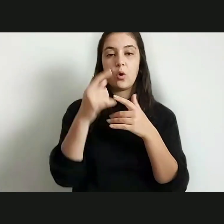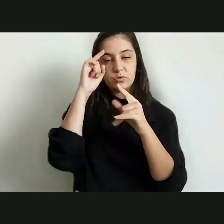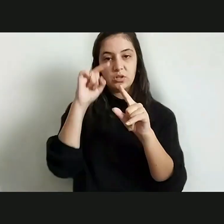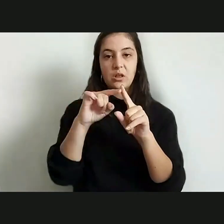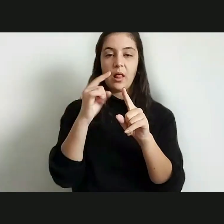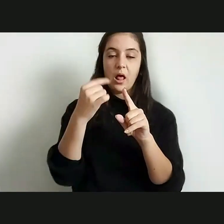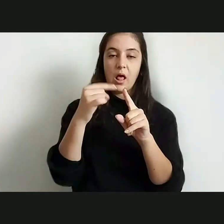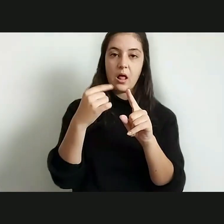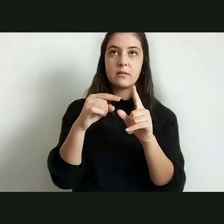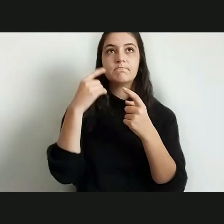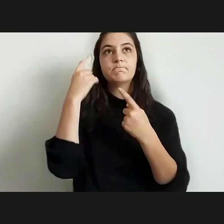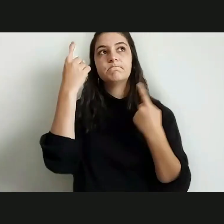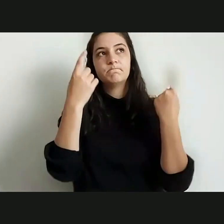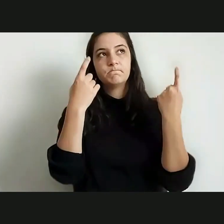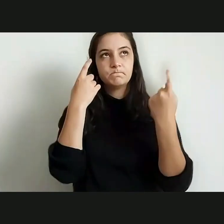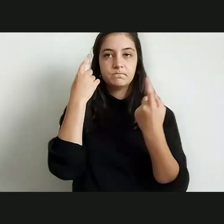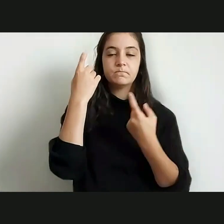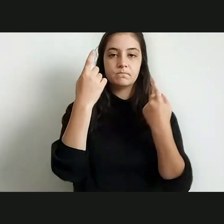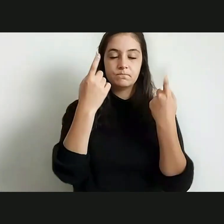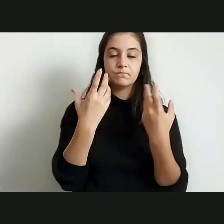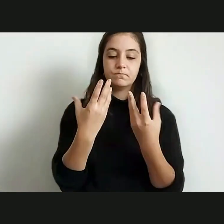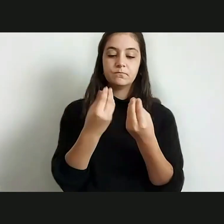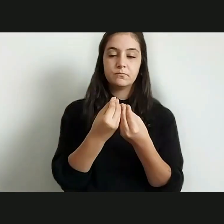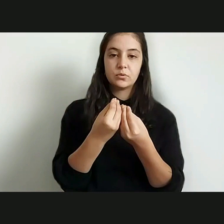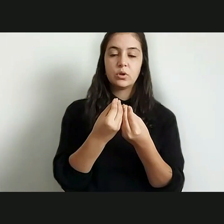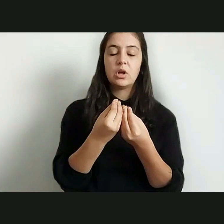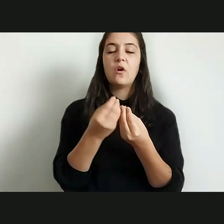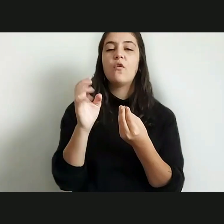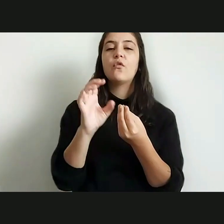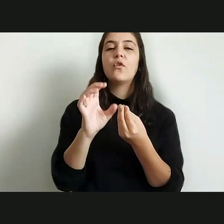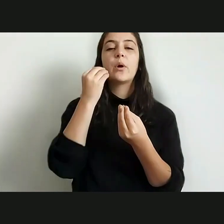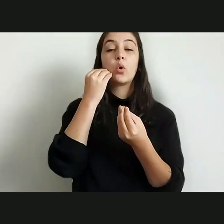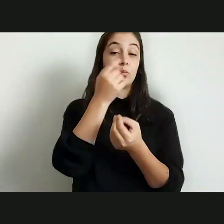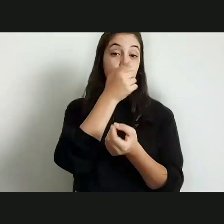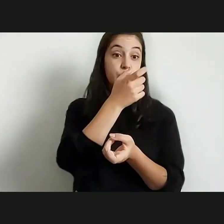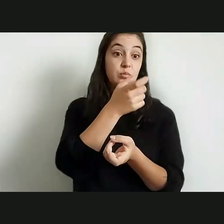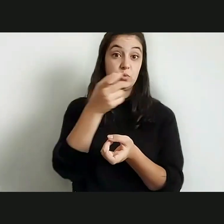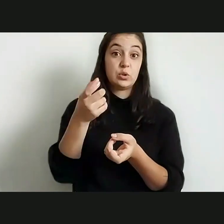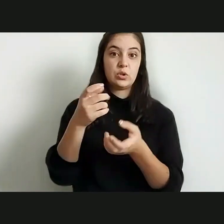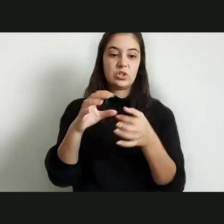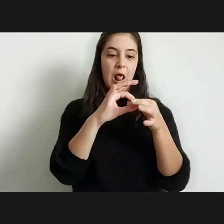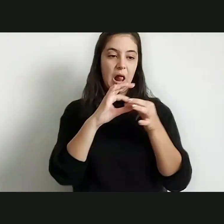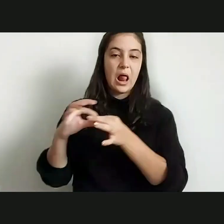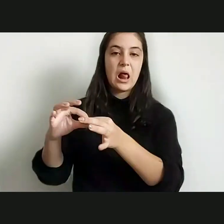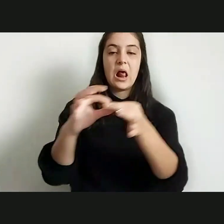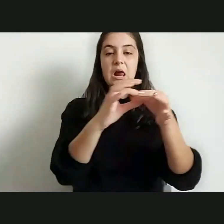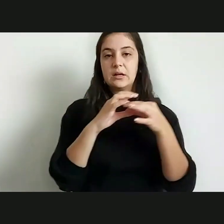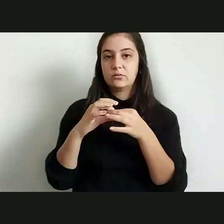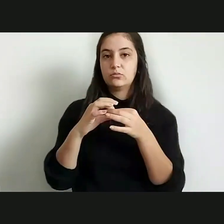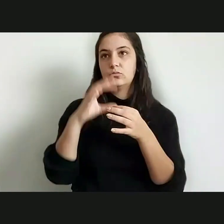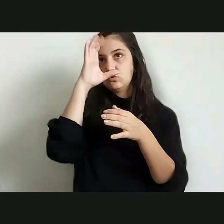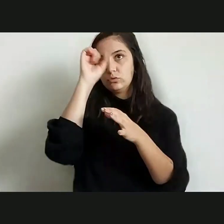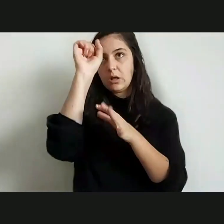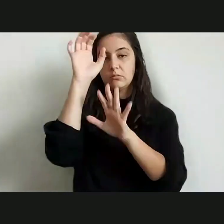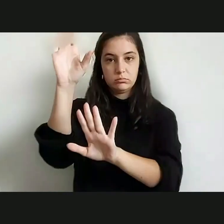nos fazer refletir em conjunto sobre o modo como cidadãos na sua relação com o Estado que